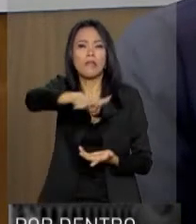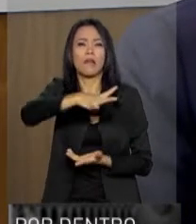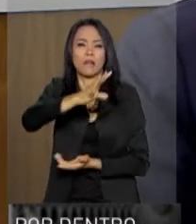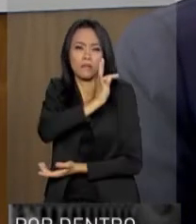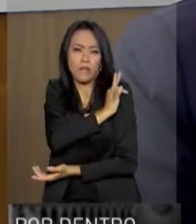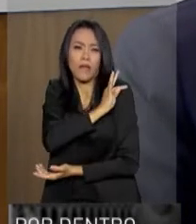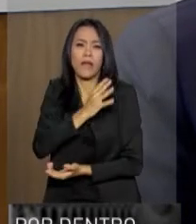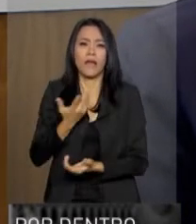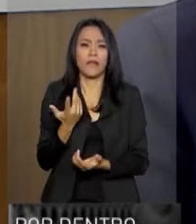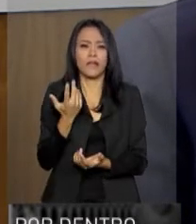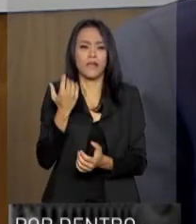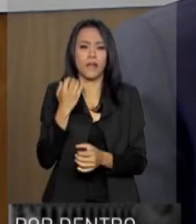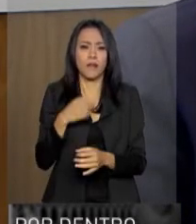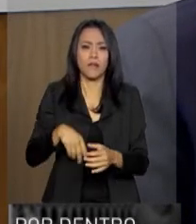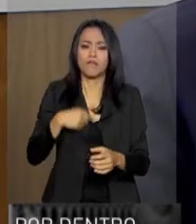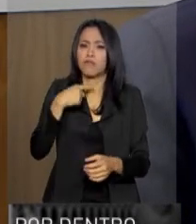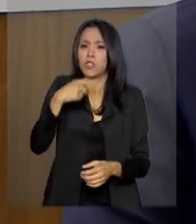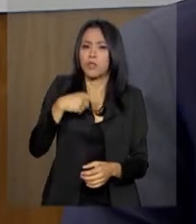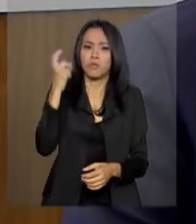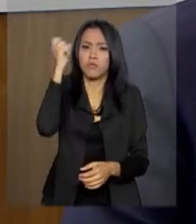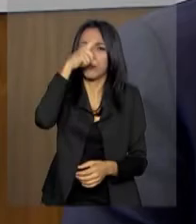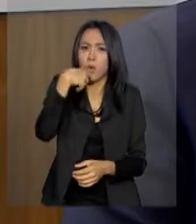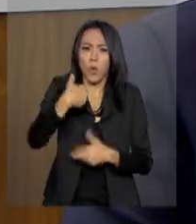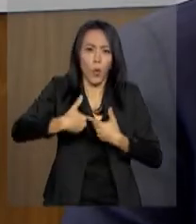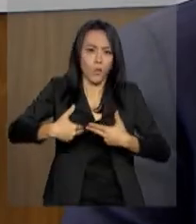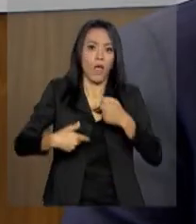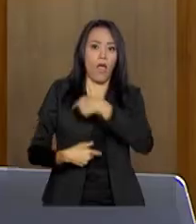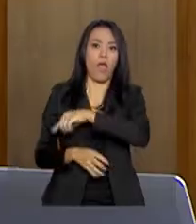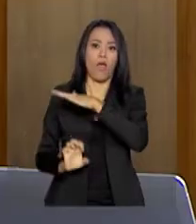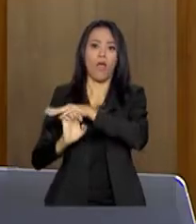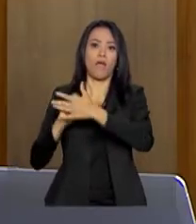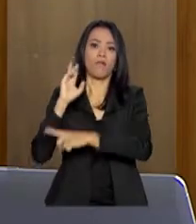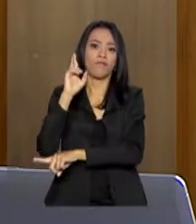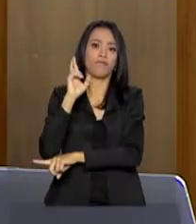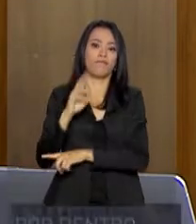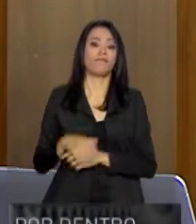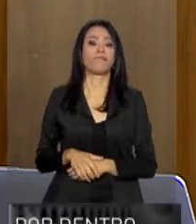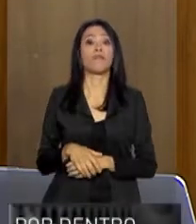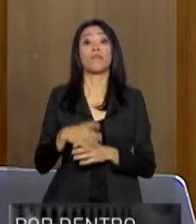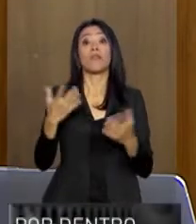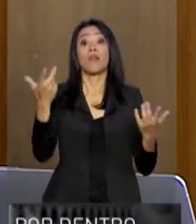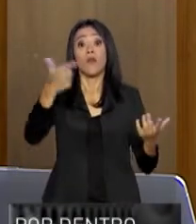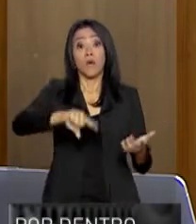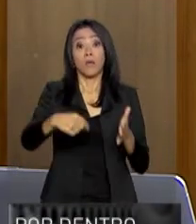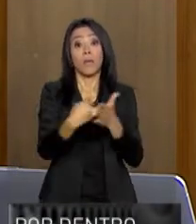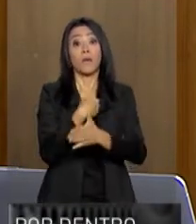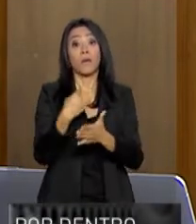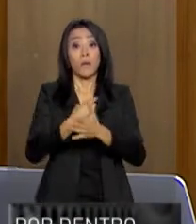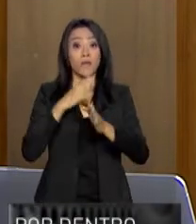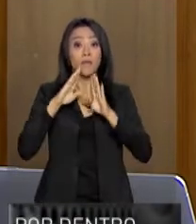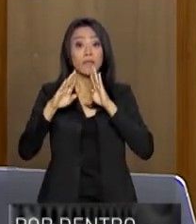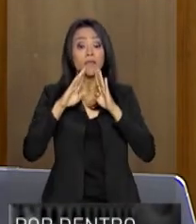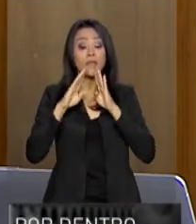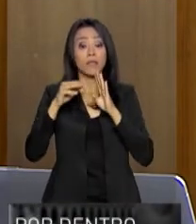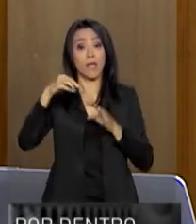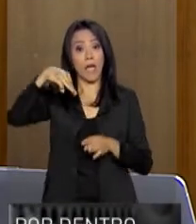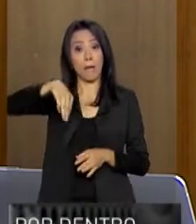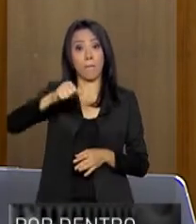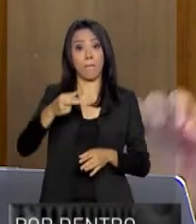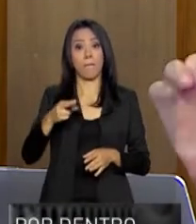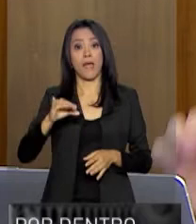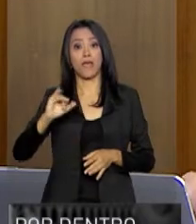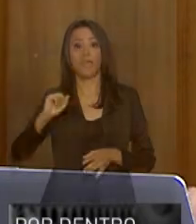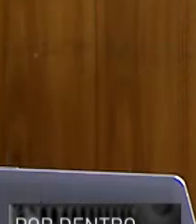essa é a razão da minha total tranqüilidade o ministro a gente tem pergunta das redes sociais vamos então à maria santos pergunta o